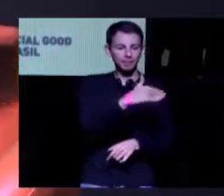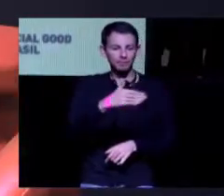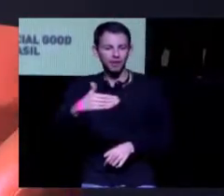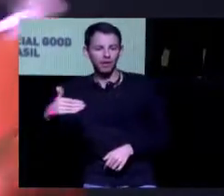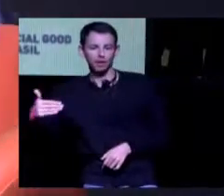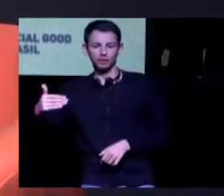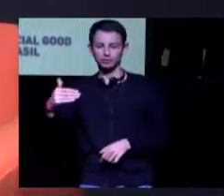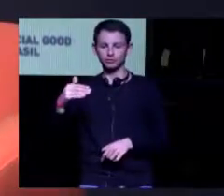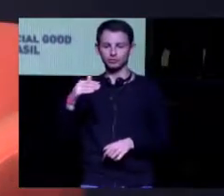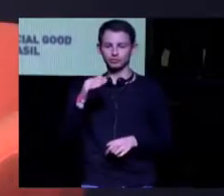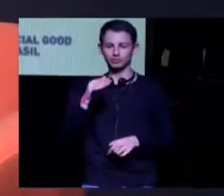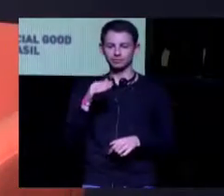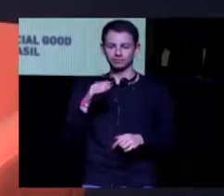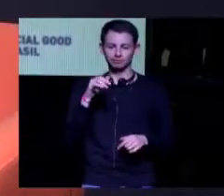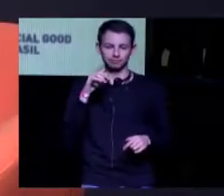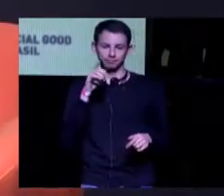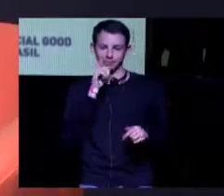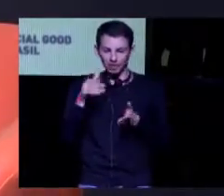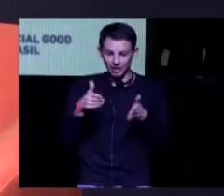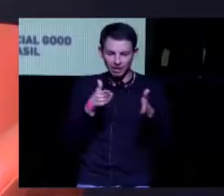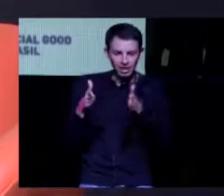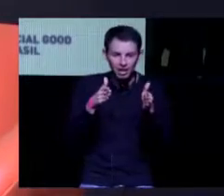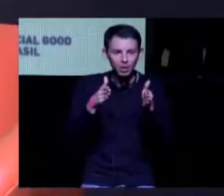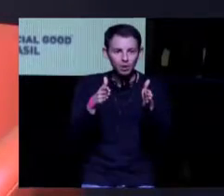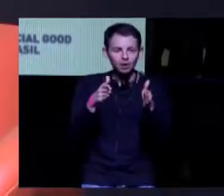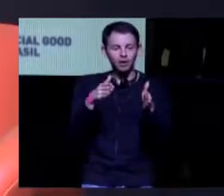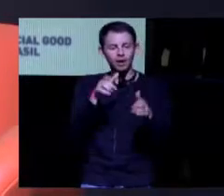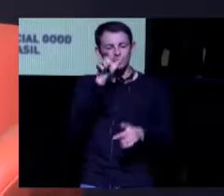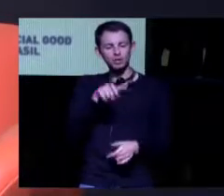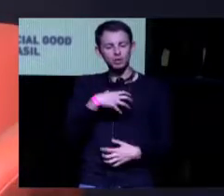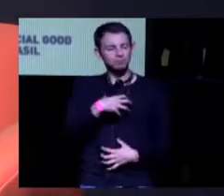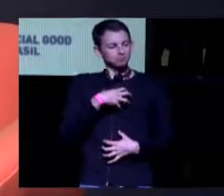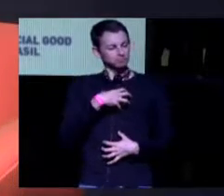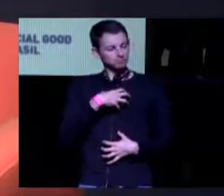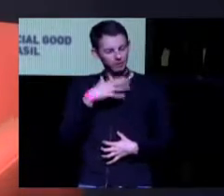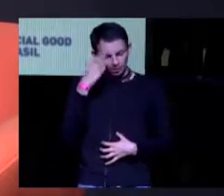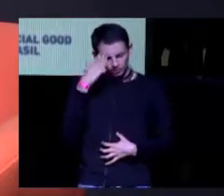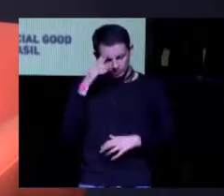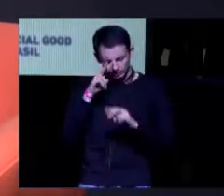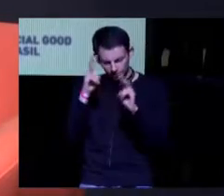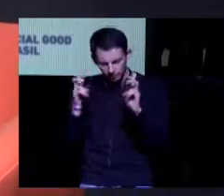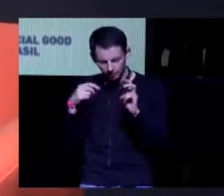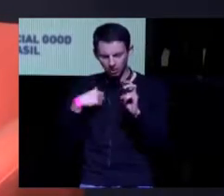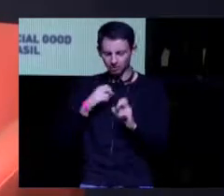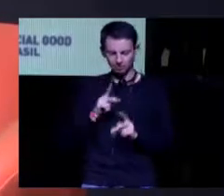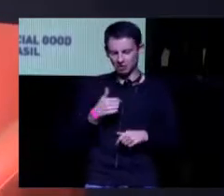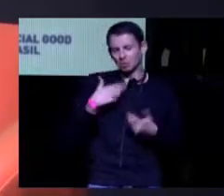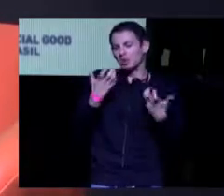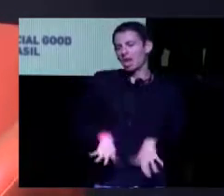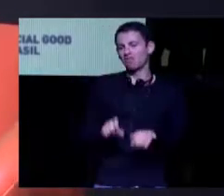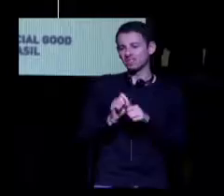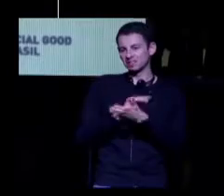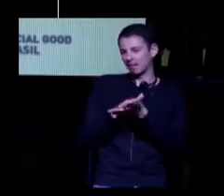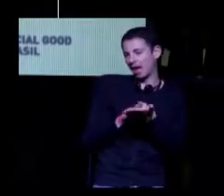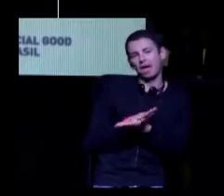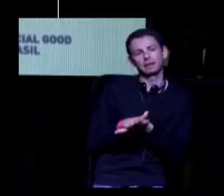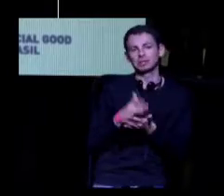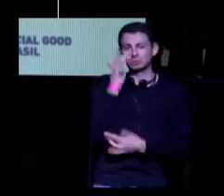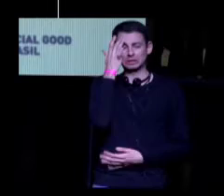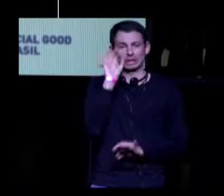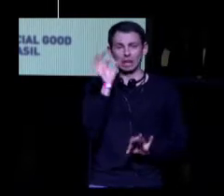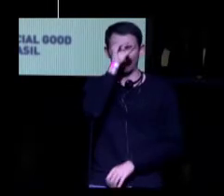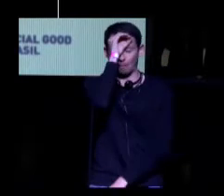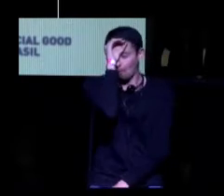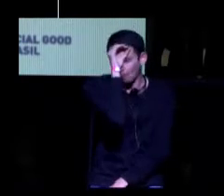Jacuí, qualquer causa que toque essa pessoa, ela pode falar, putz, eu não quero fazer nada sobre isso, eu não sei fazer nada sobre isso,